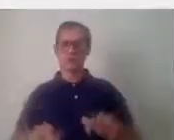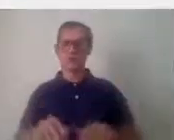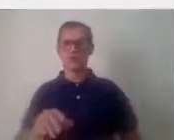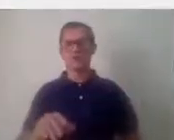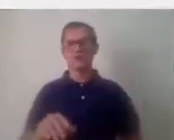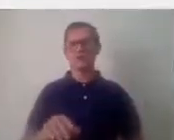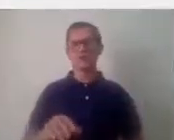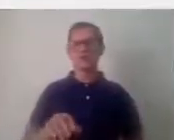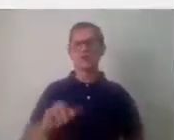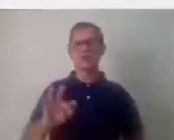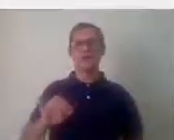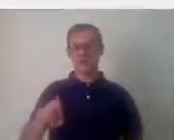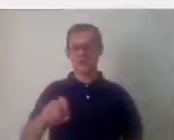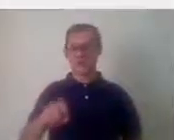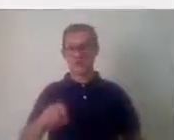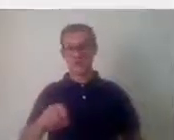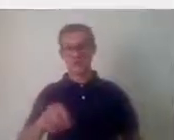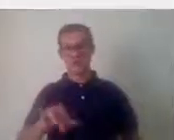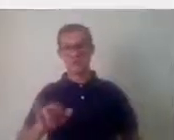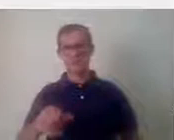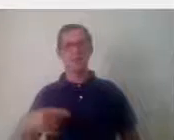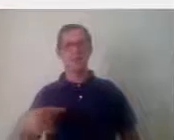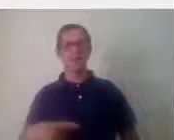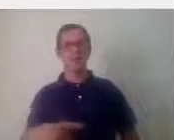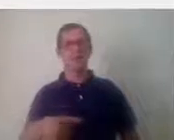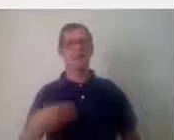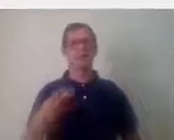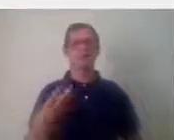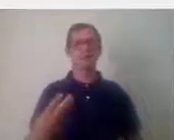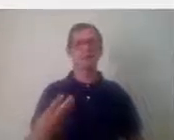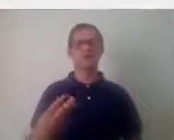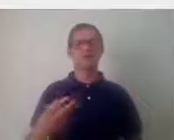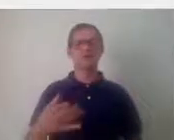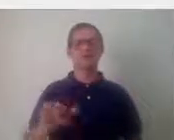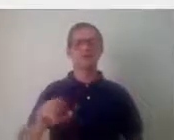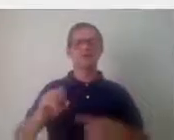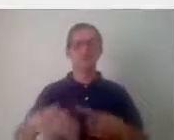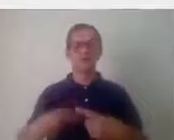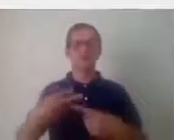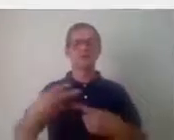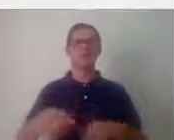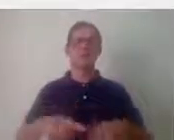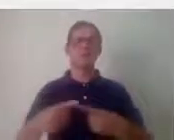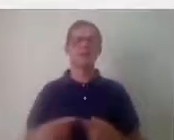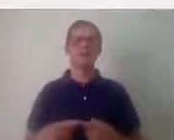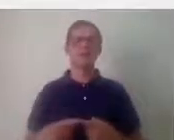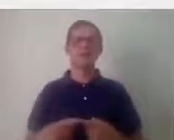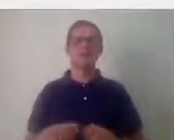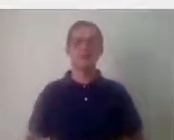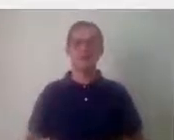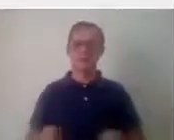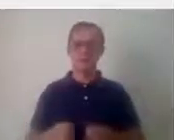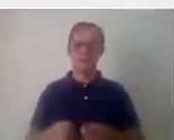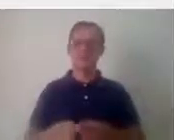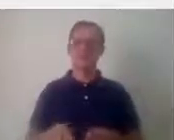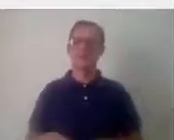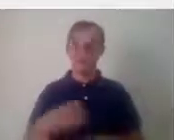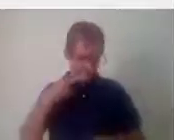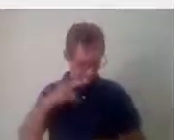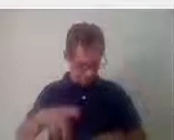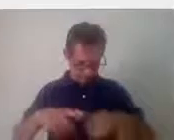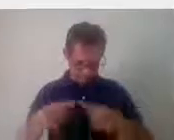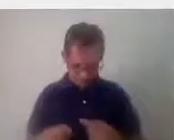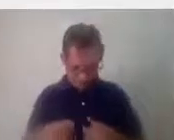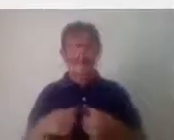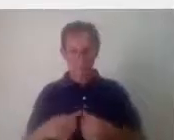xy, x menos 3y ao quadrado. A animação da professora saiu errado. Olha aqui,